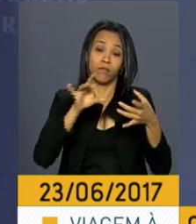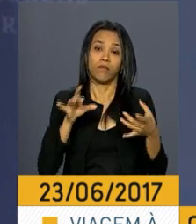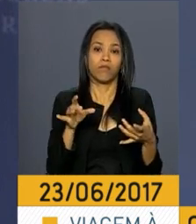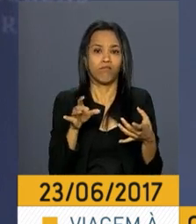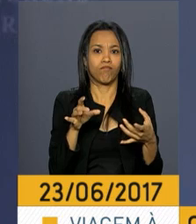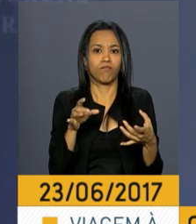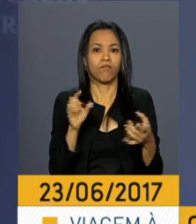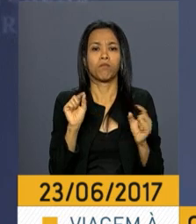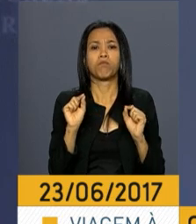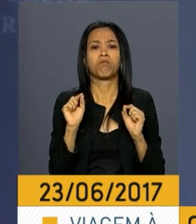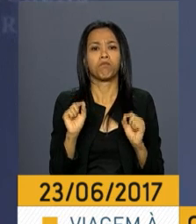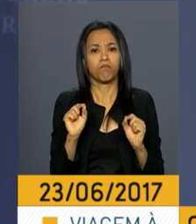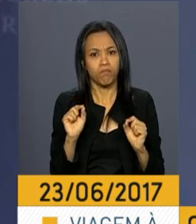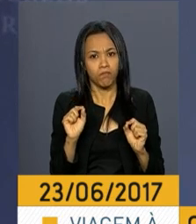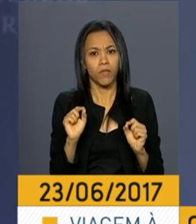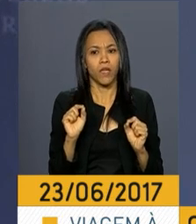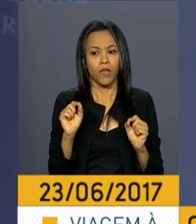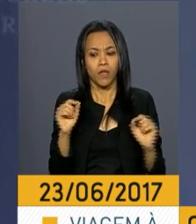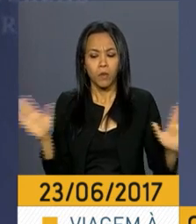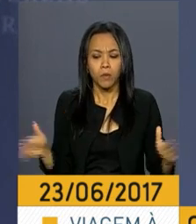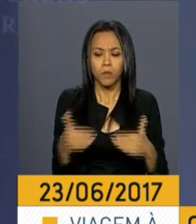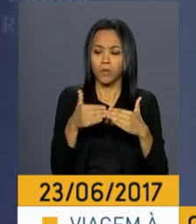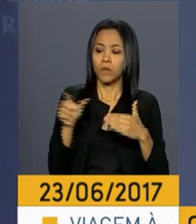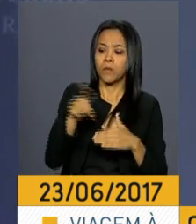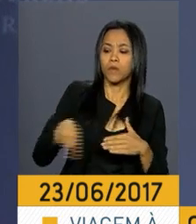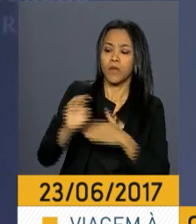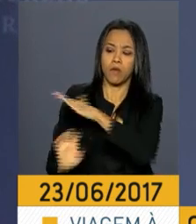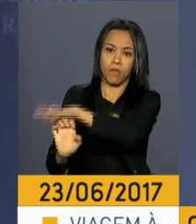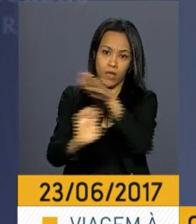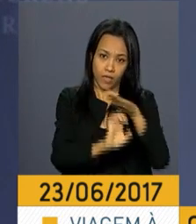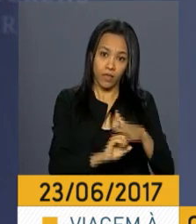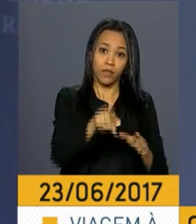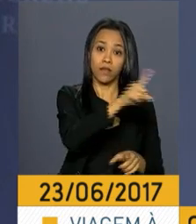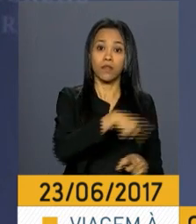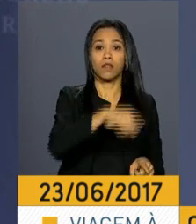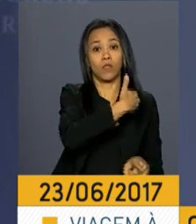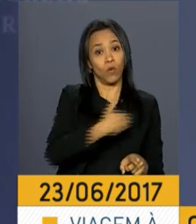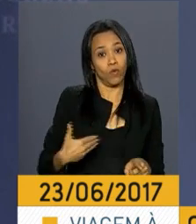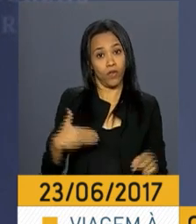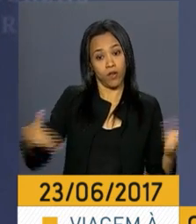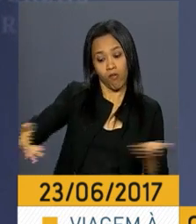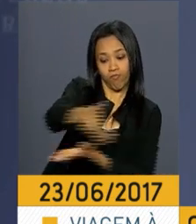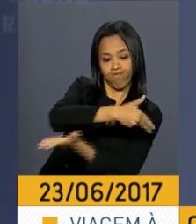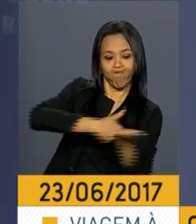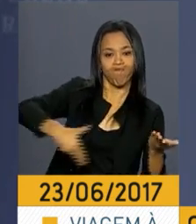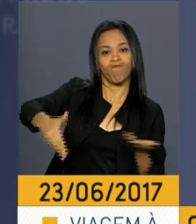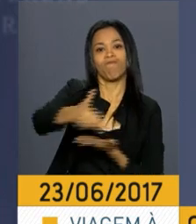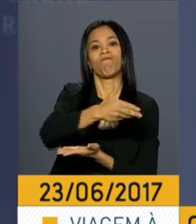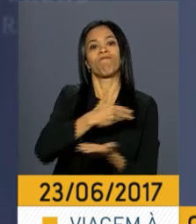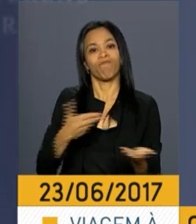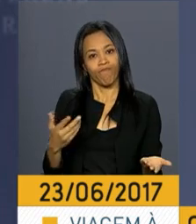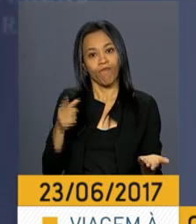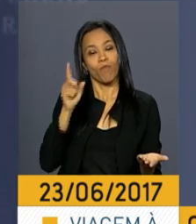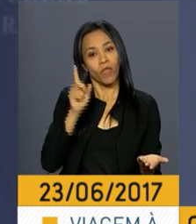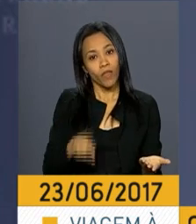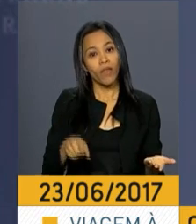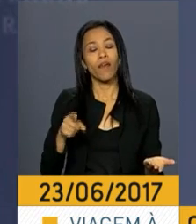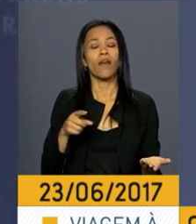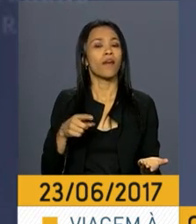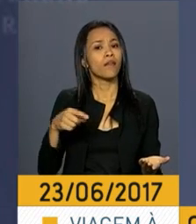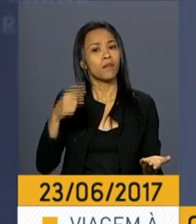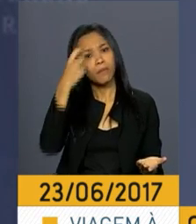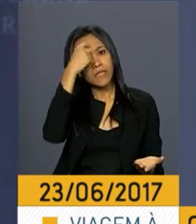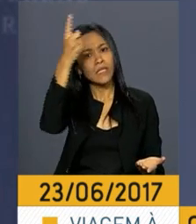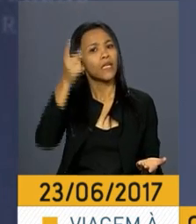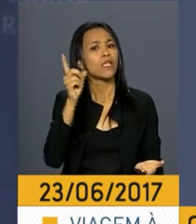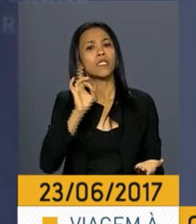muito intensa entre a iniciativa privada e o poder público, na convicção, que não é uma convicção